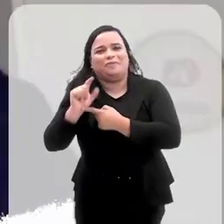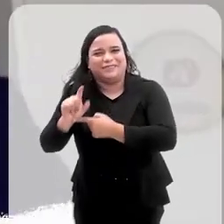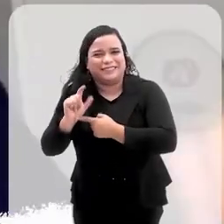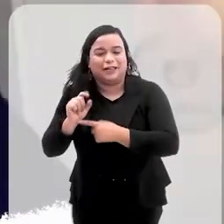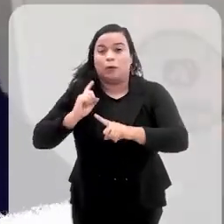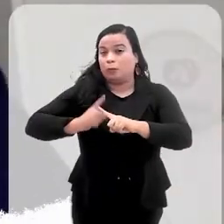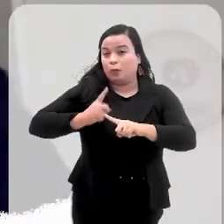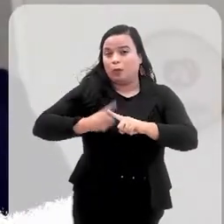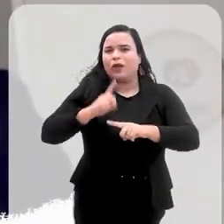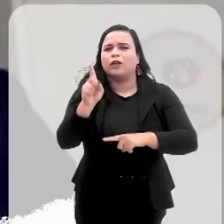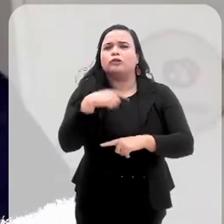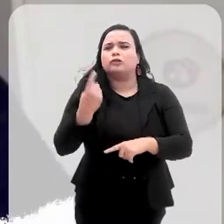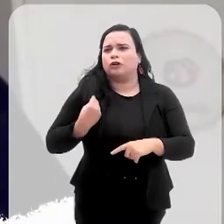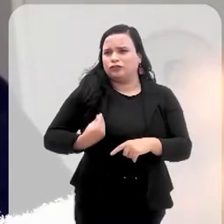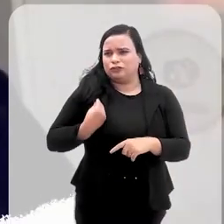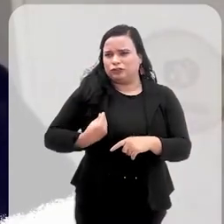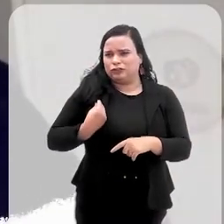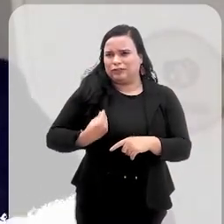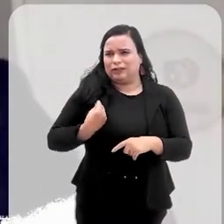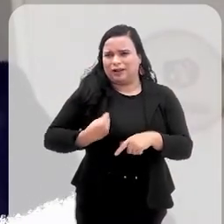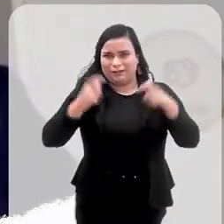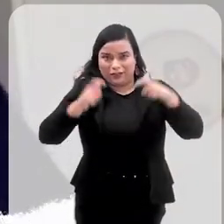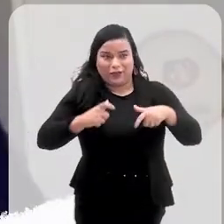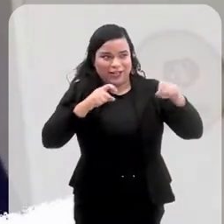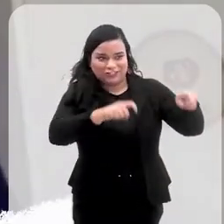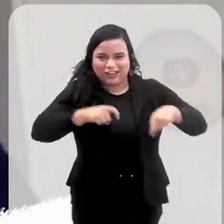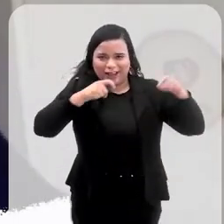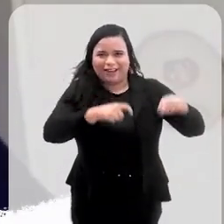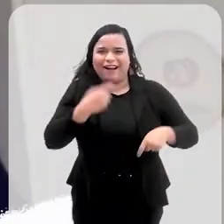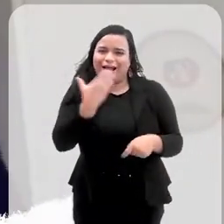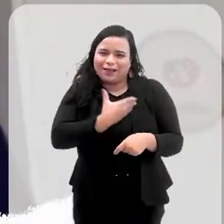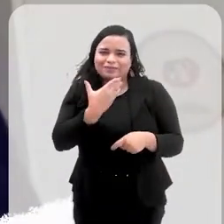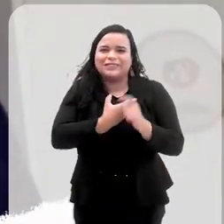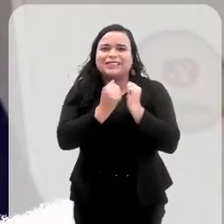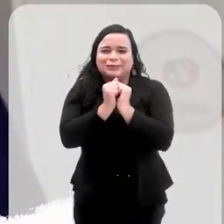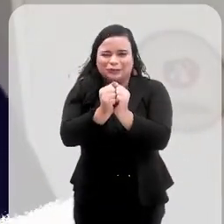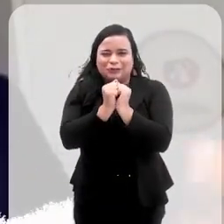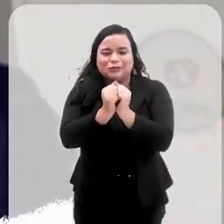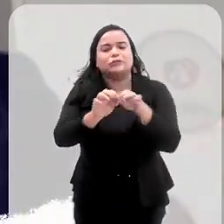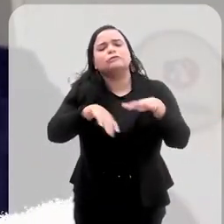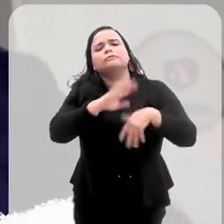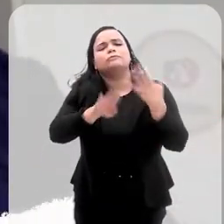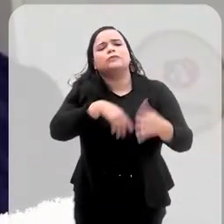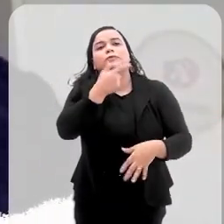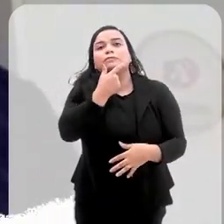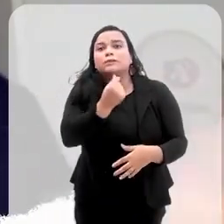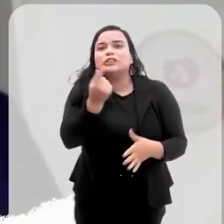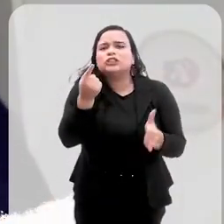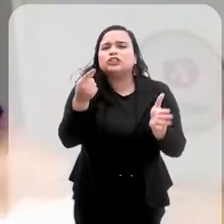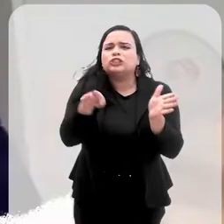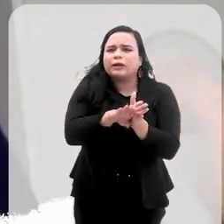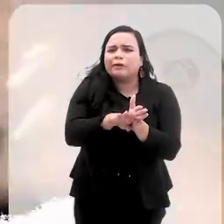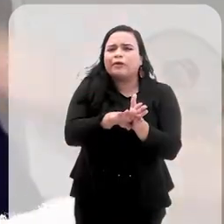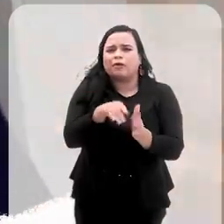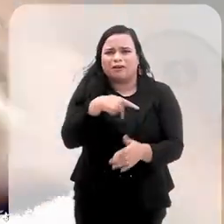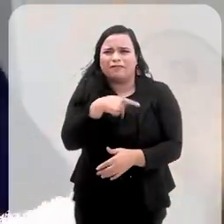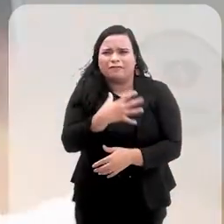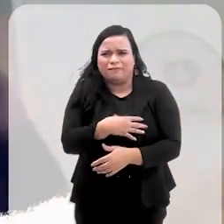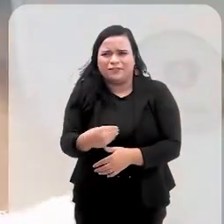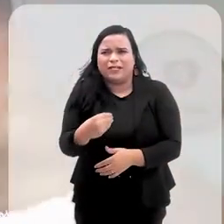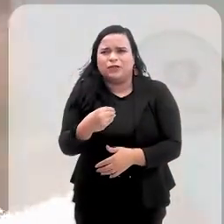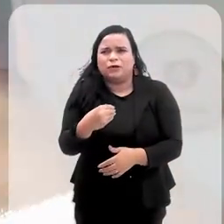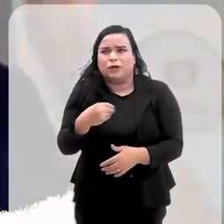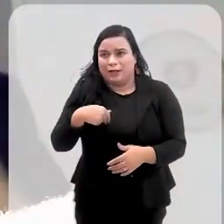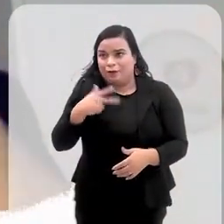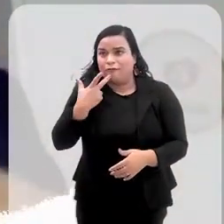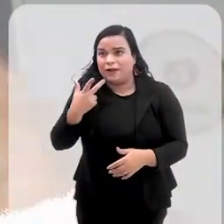nossa chácara, eu estava com umas amigas, o menino chegou, meu filho chegou, e eu falei: vai lá nadar, vai lá nadar. E ele não